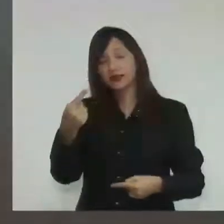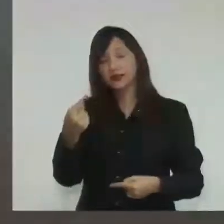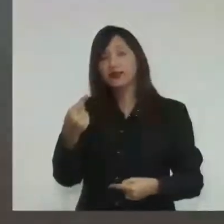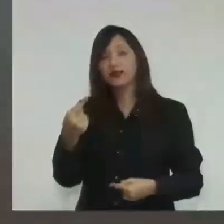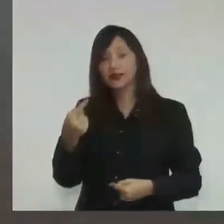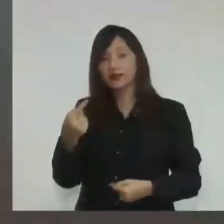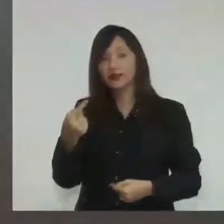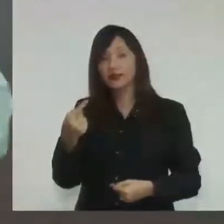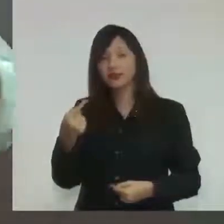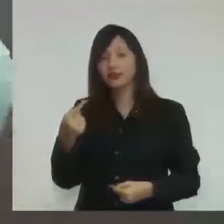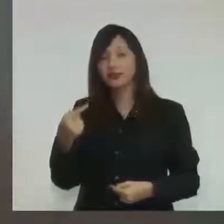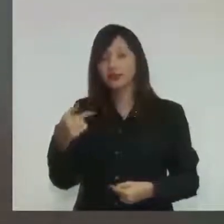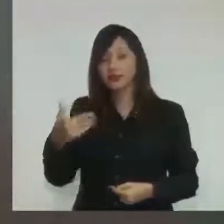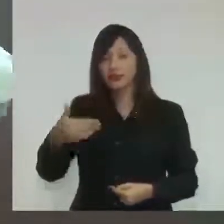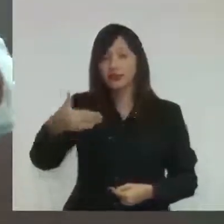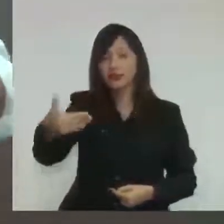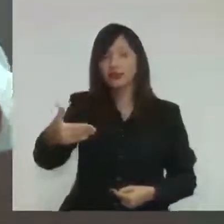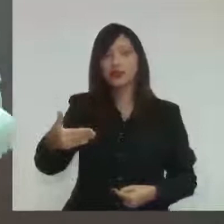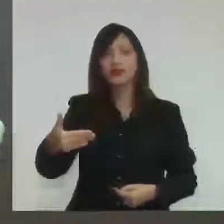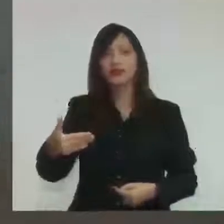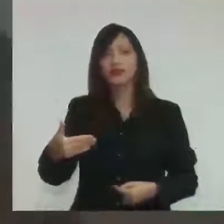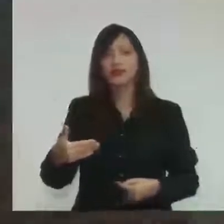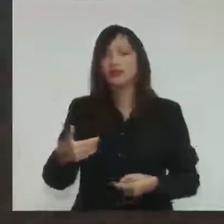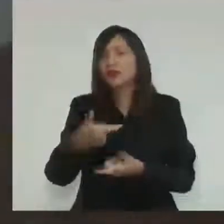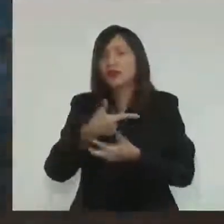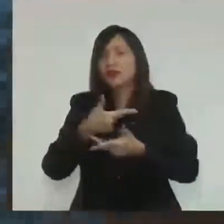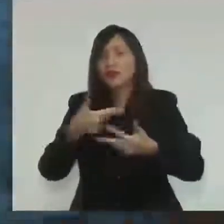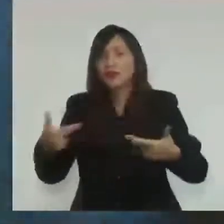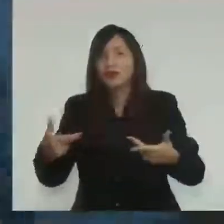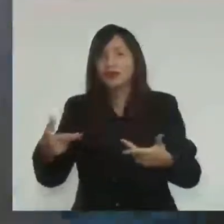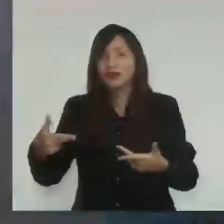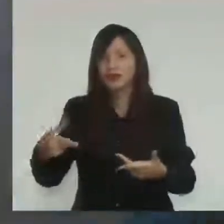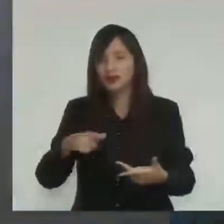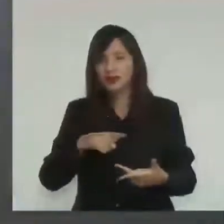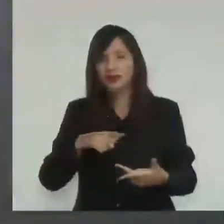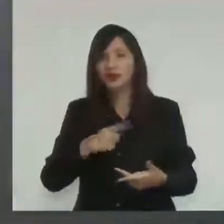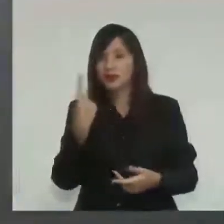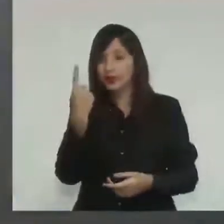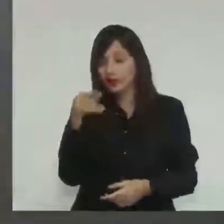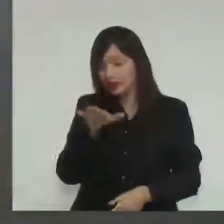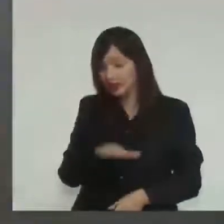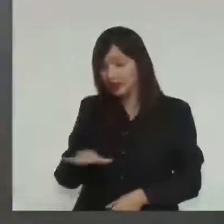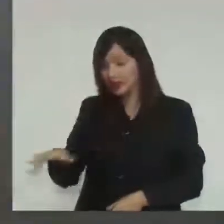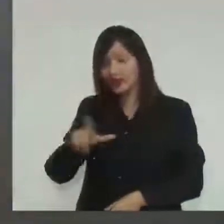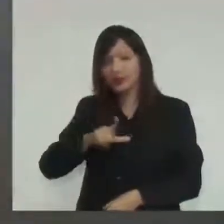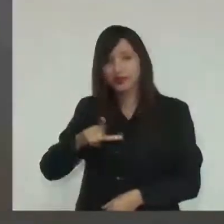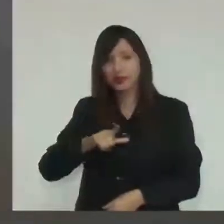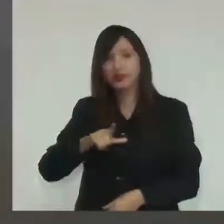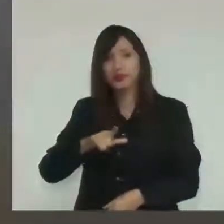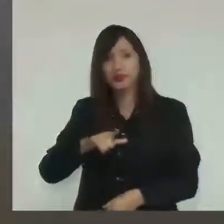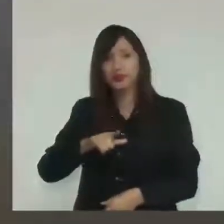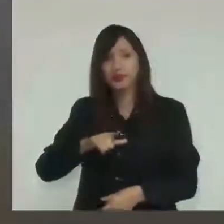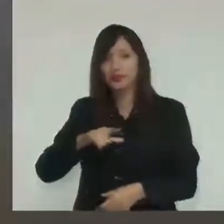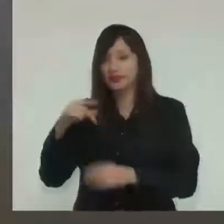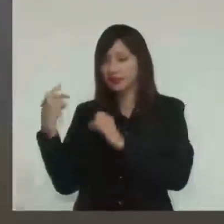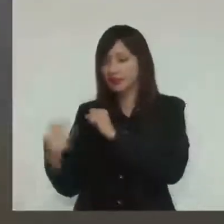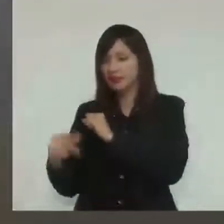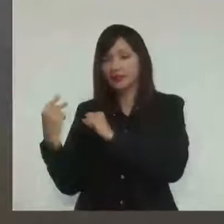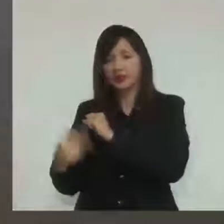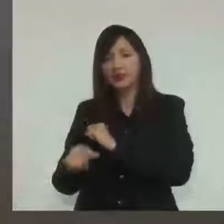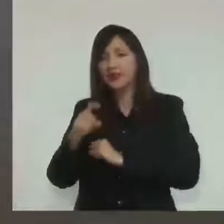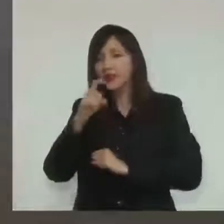o destino e como que o universo vai conspirando com algumas coisas. Uma criança foi praticamente espancada pelo